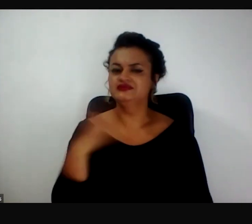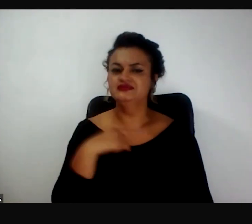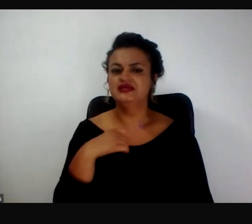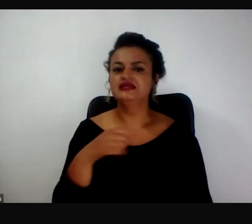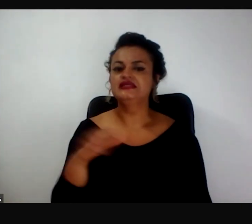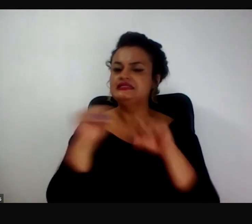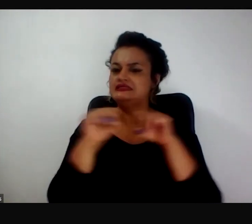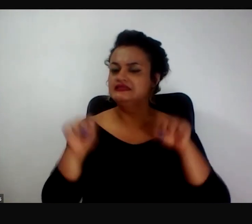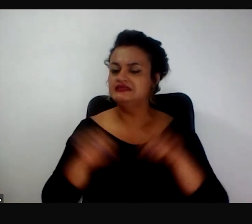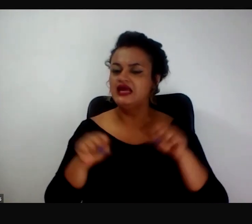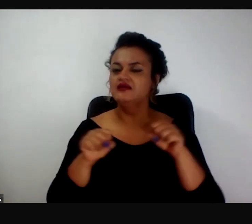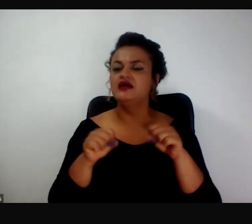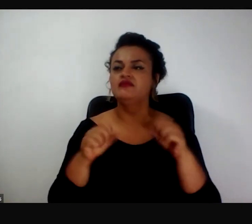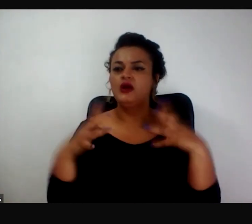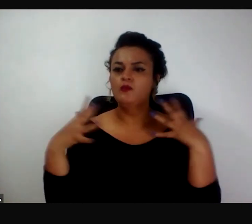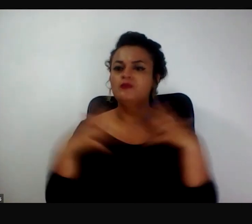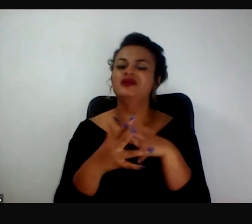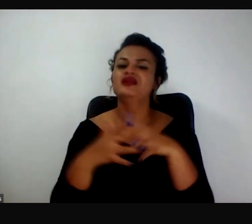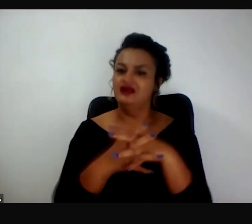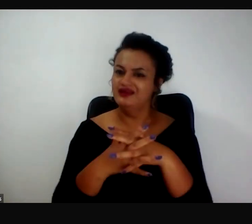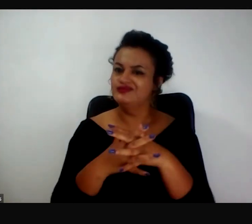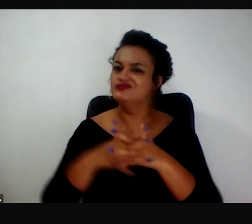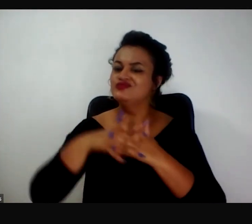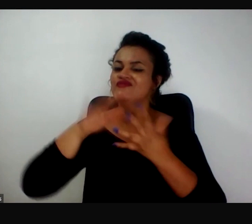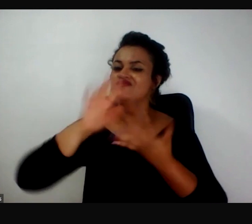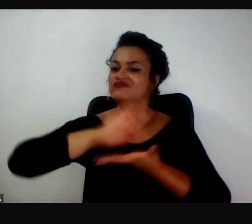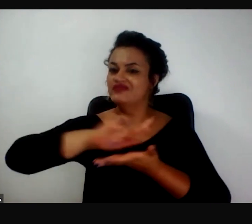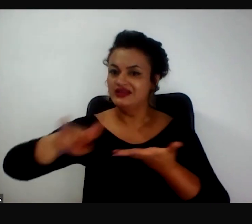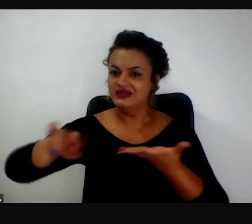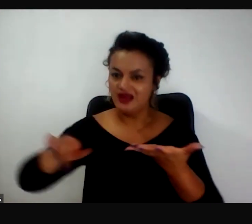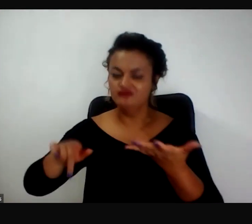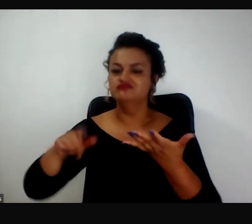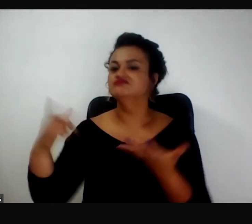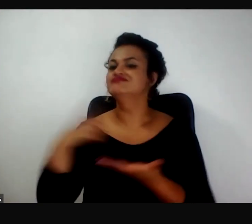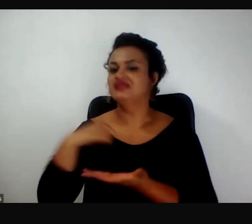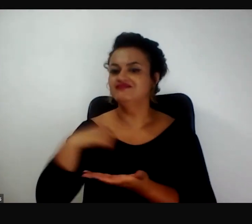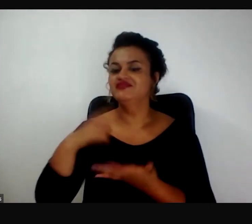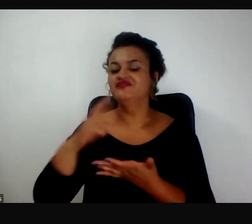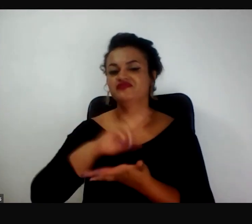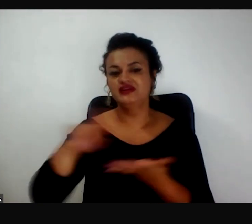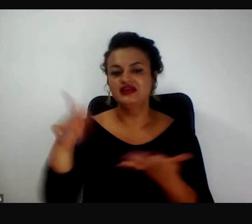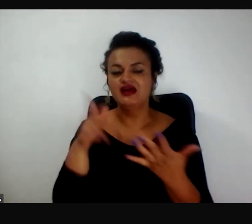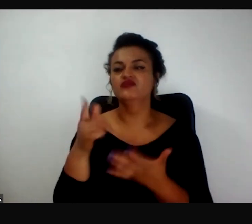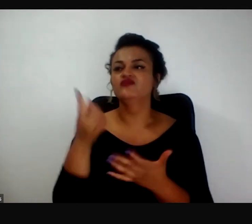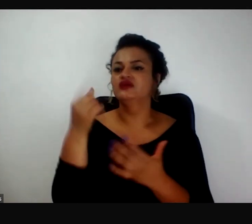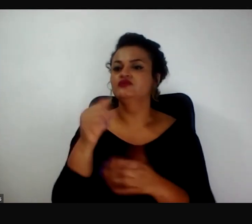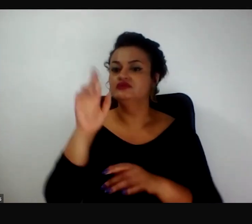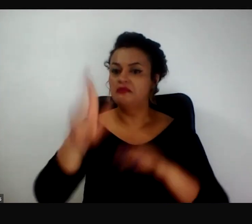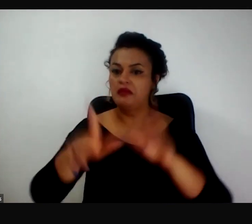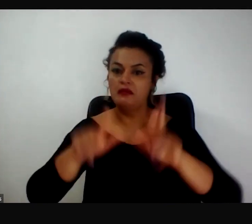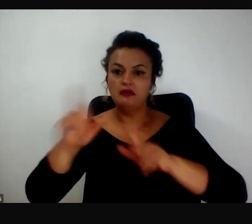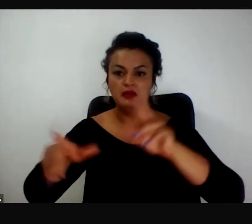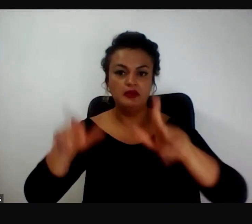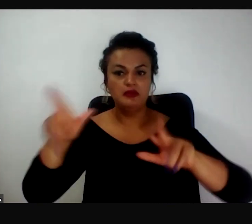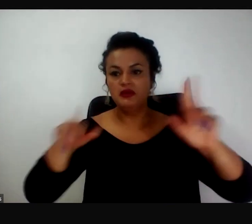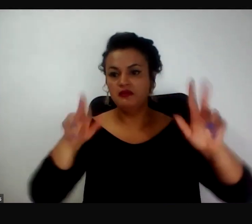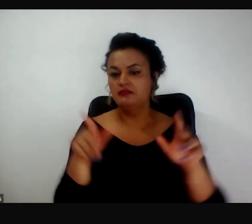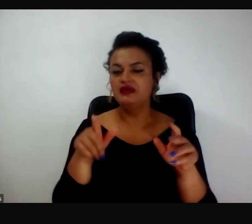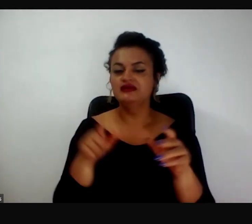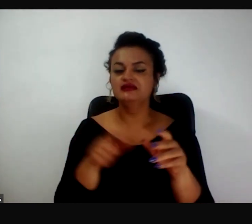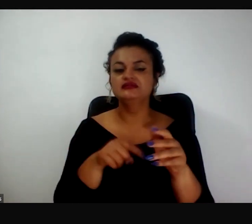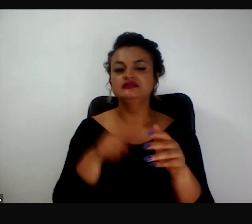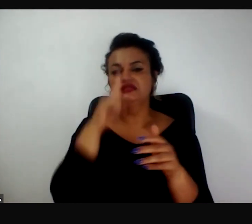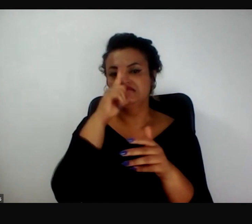complexo, variado e com diversidade de valores, das decisões,